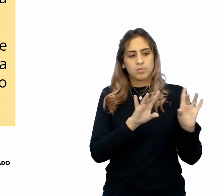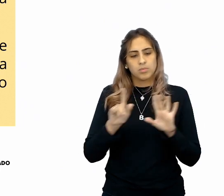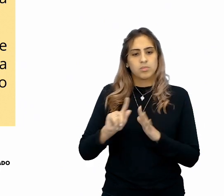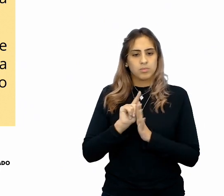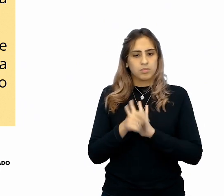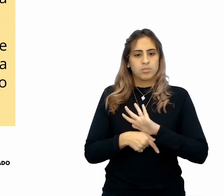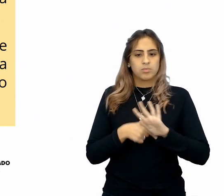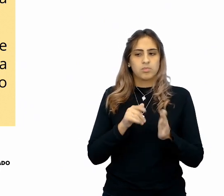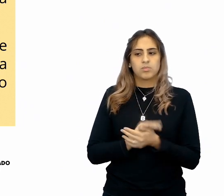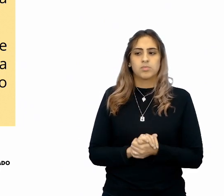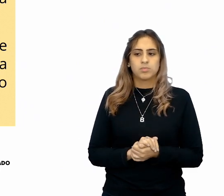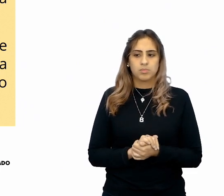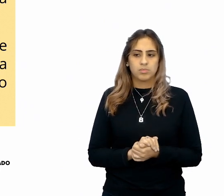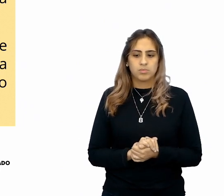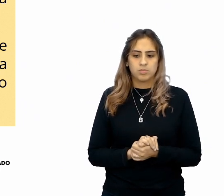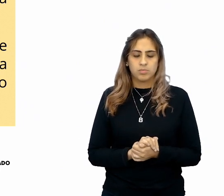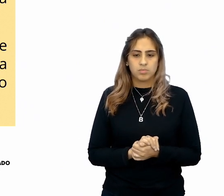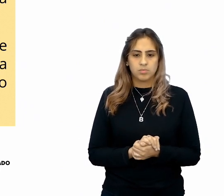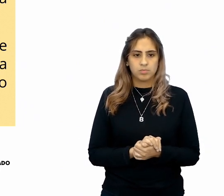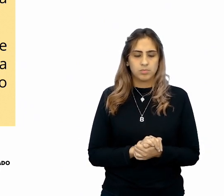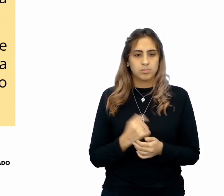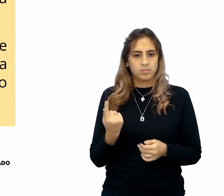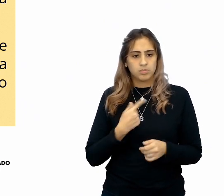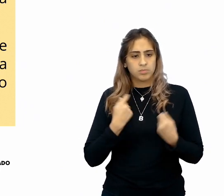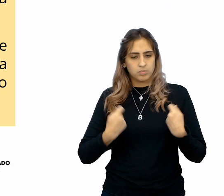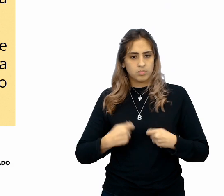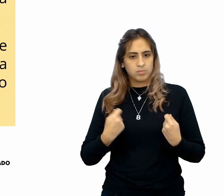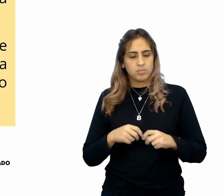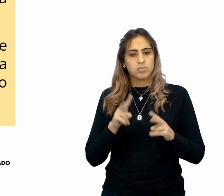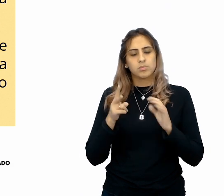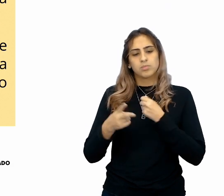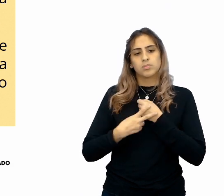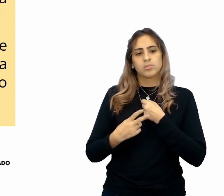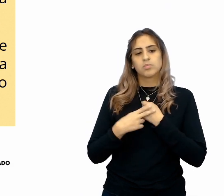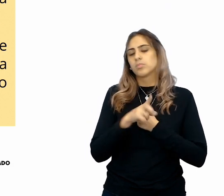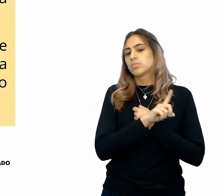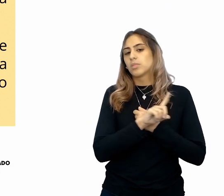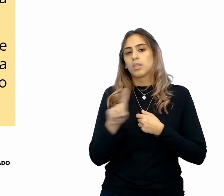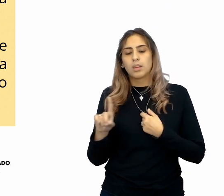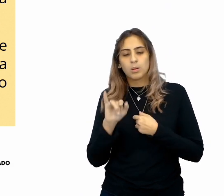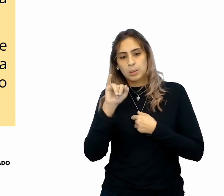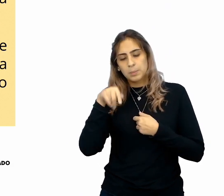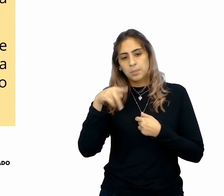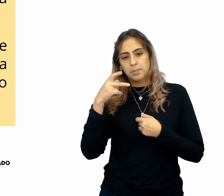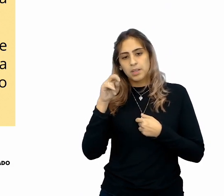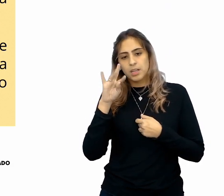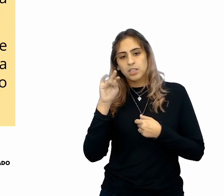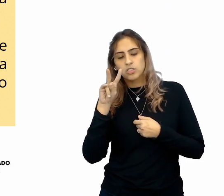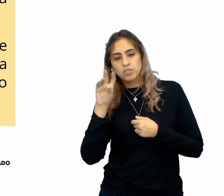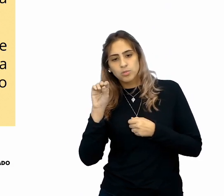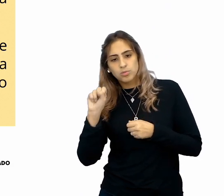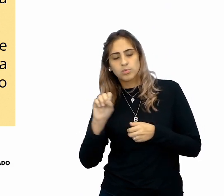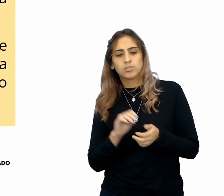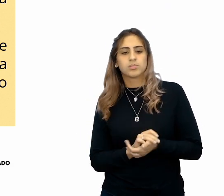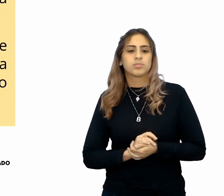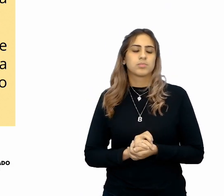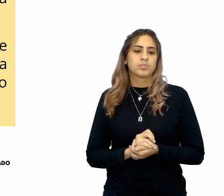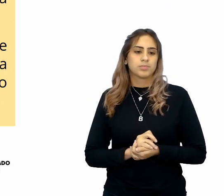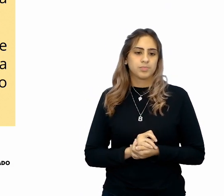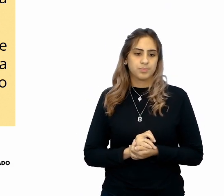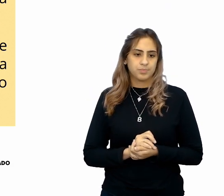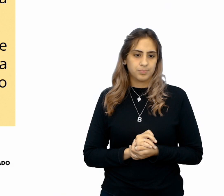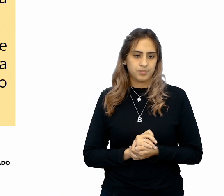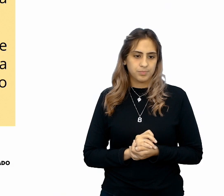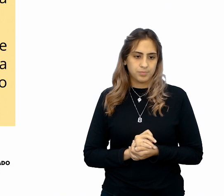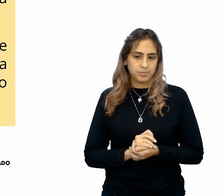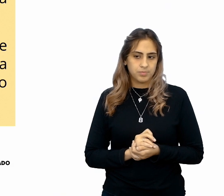gênero. Aí nós observamos o predomínio de verbos no imperativo ou no infinitivo, por exemplo. Já